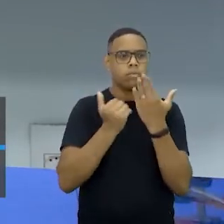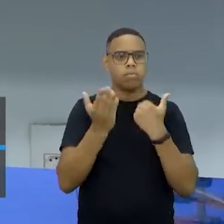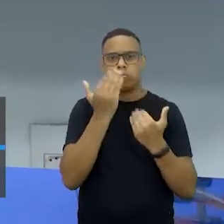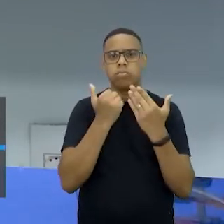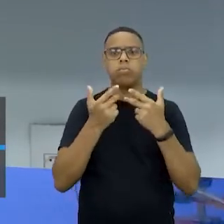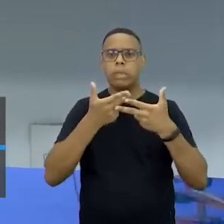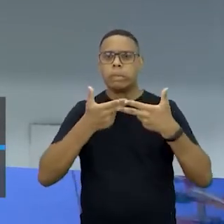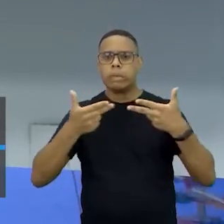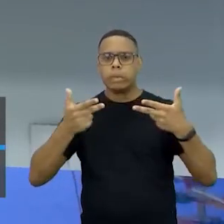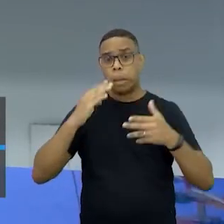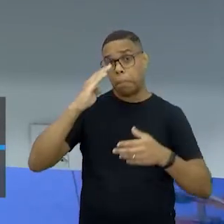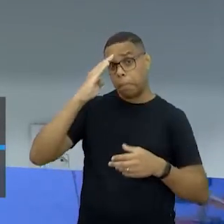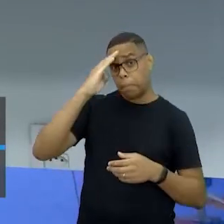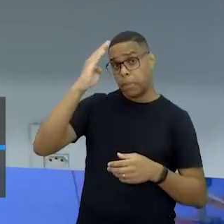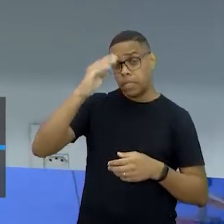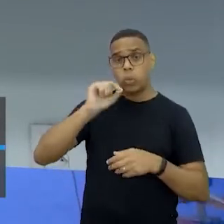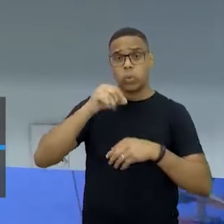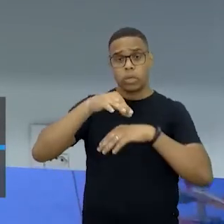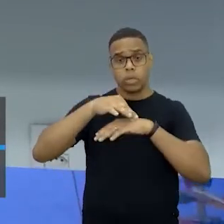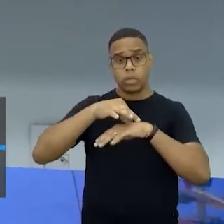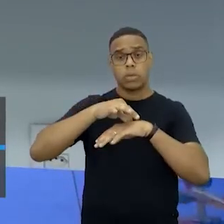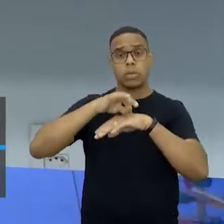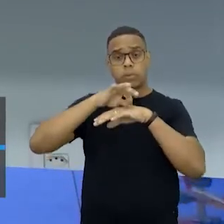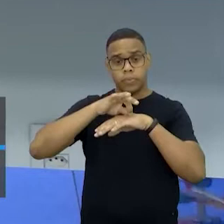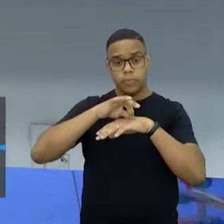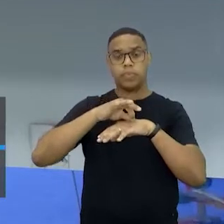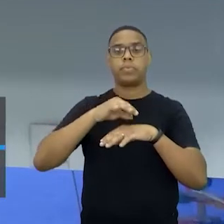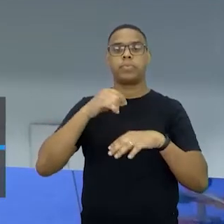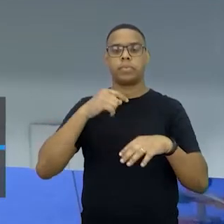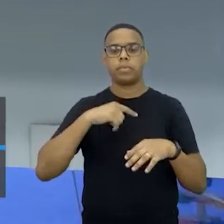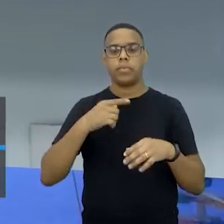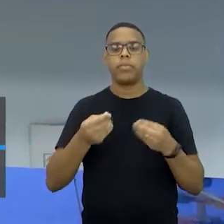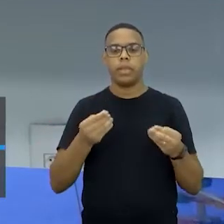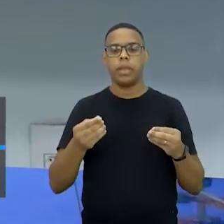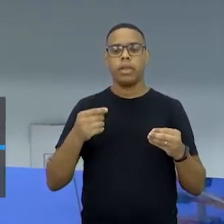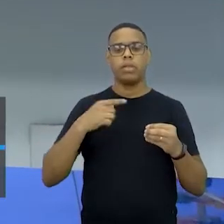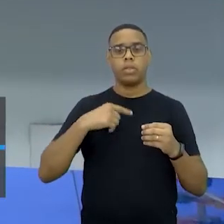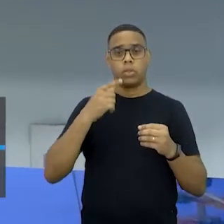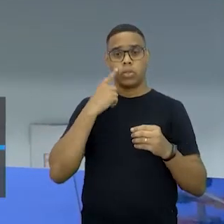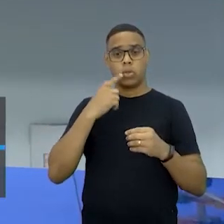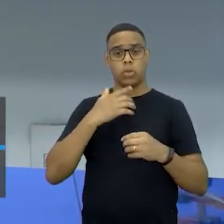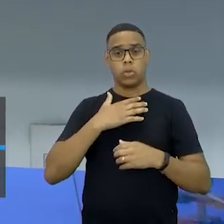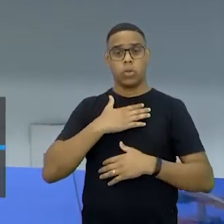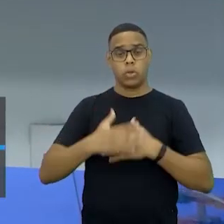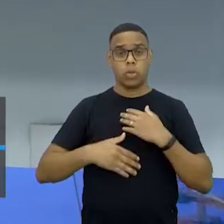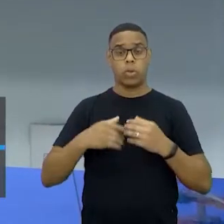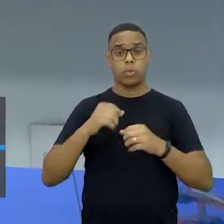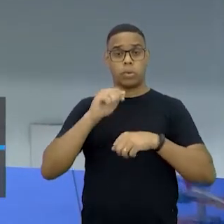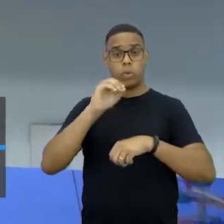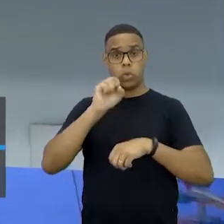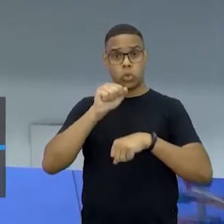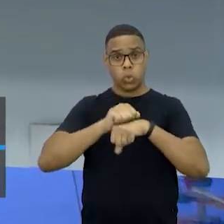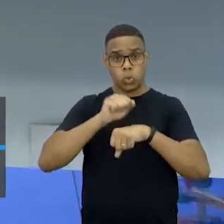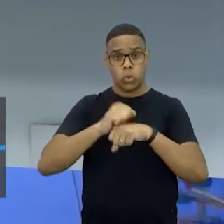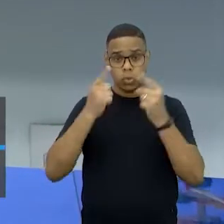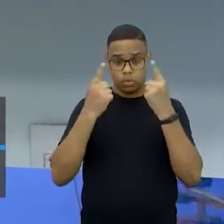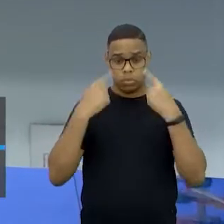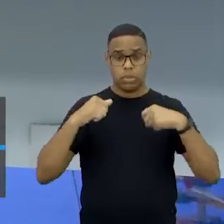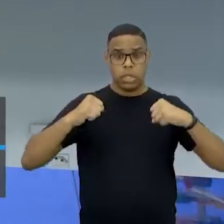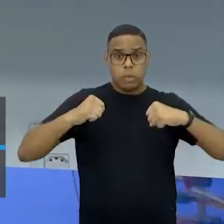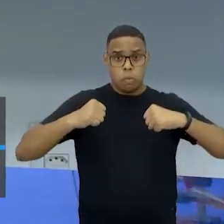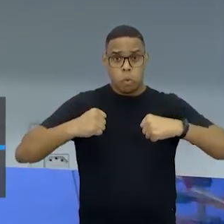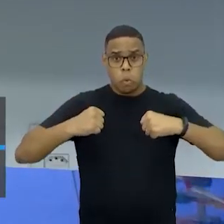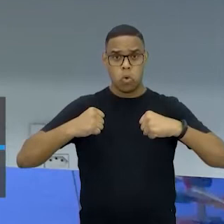é de novos nutrientes principalmente com a questão da Carne eu perco um pouco na questão da robustez do meu esqueleto então eu perco